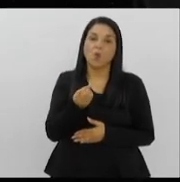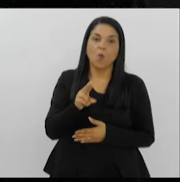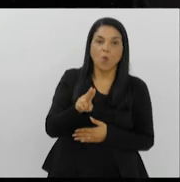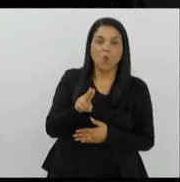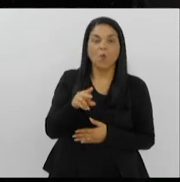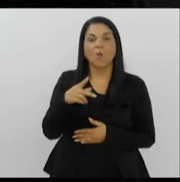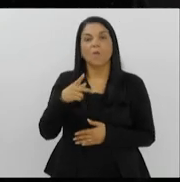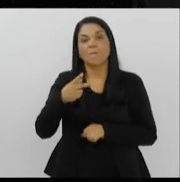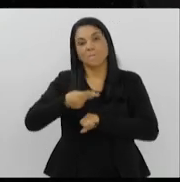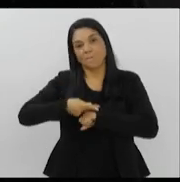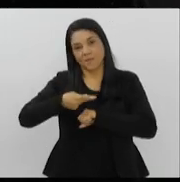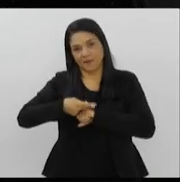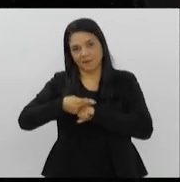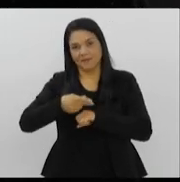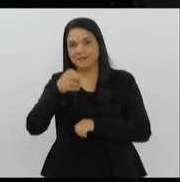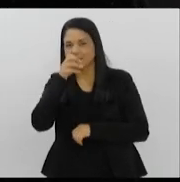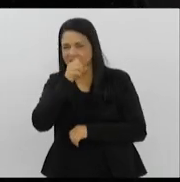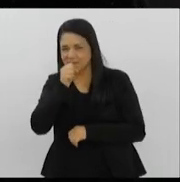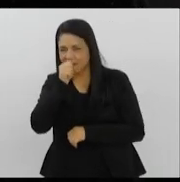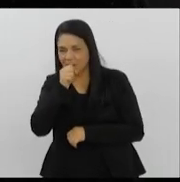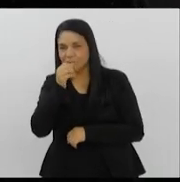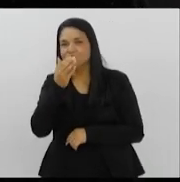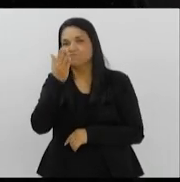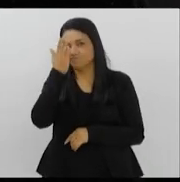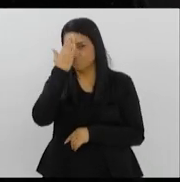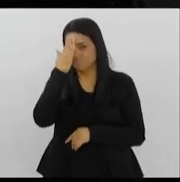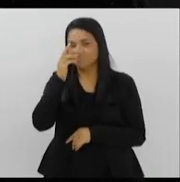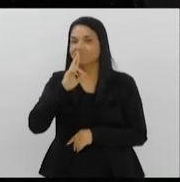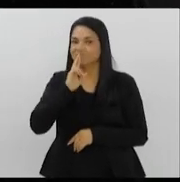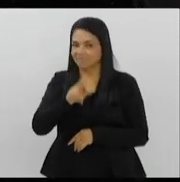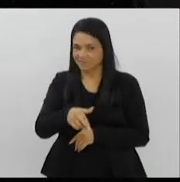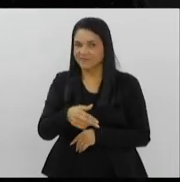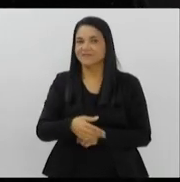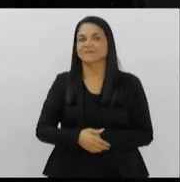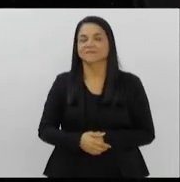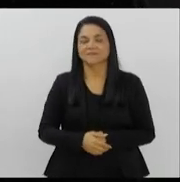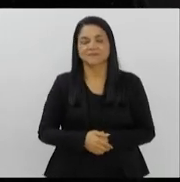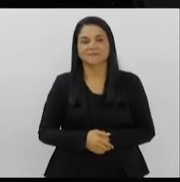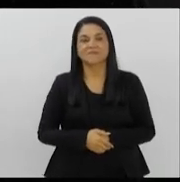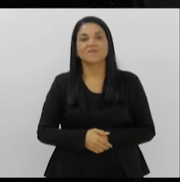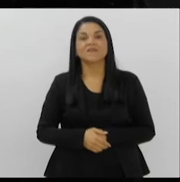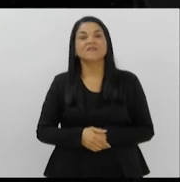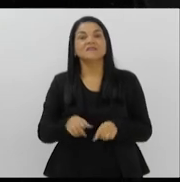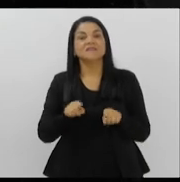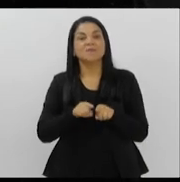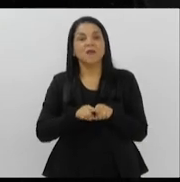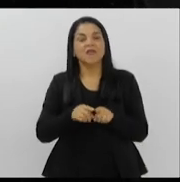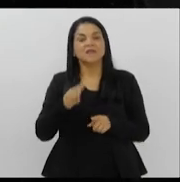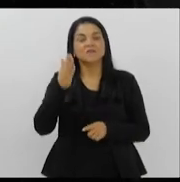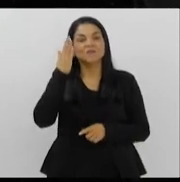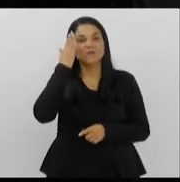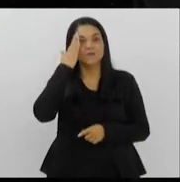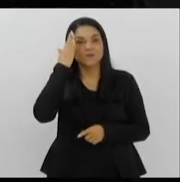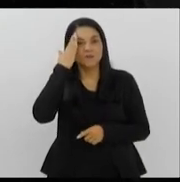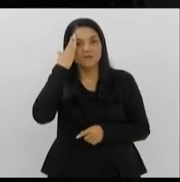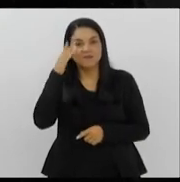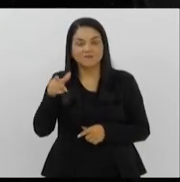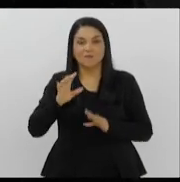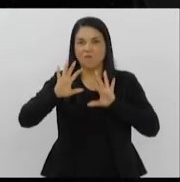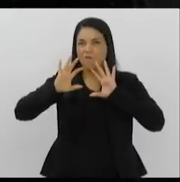uma nova medalha. Temos a continuidade do sucesso do vôlei